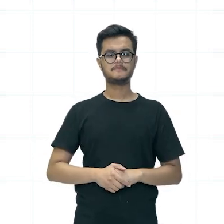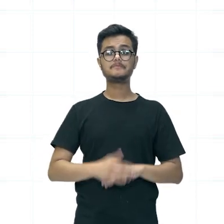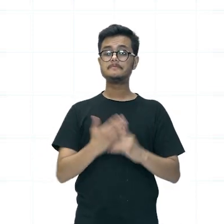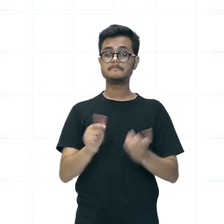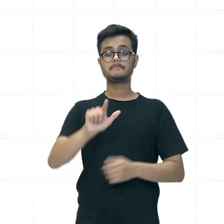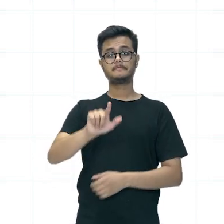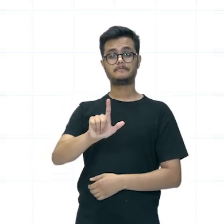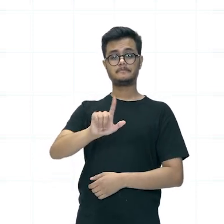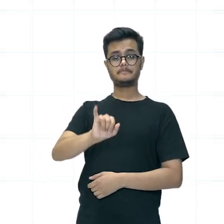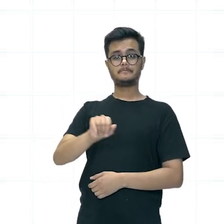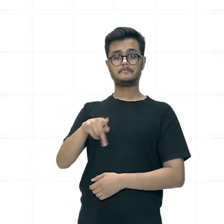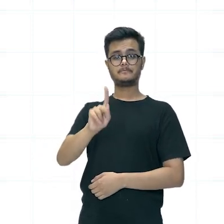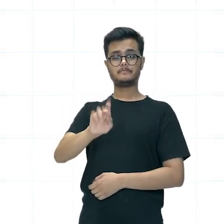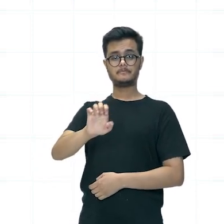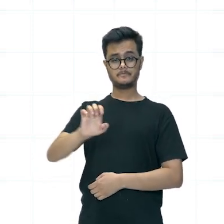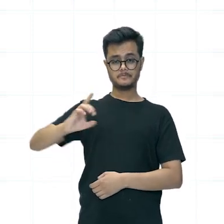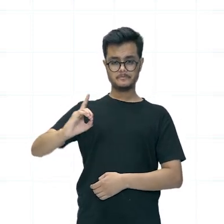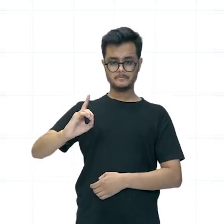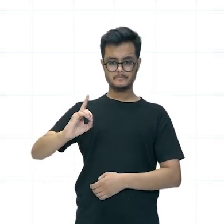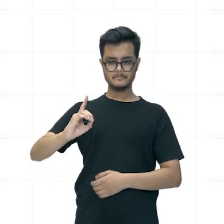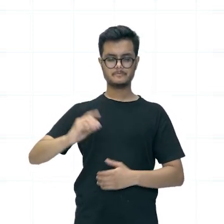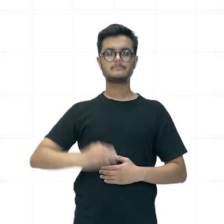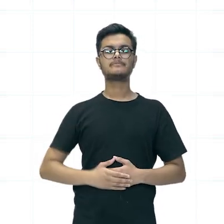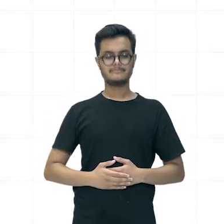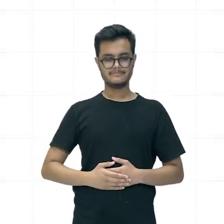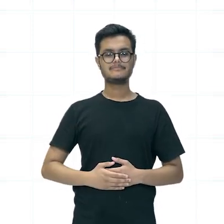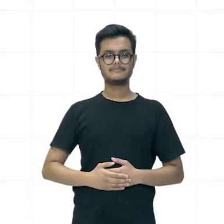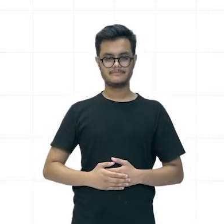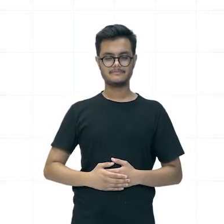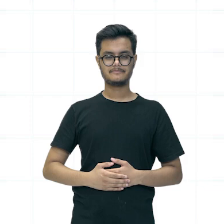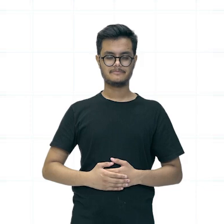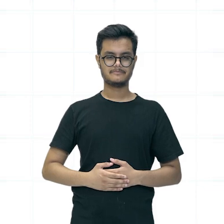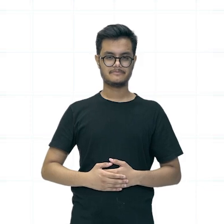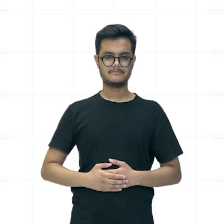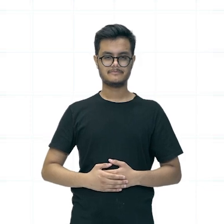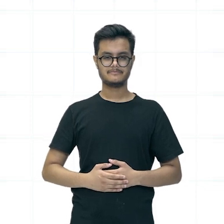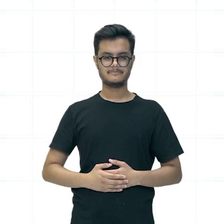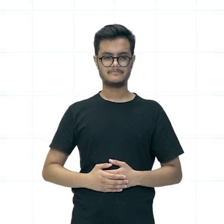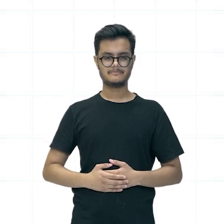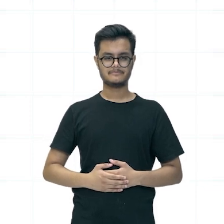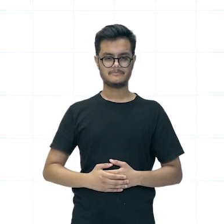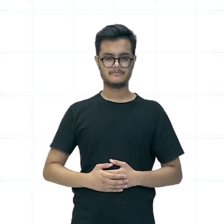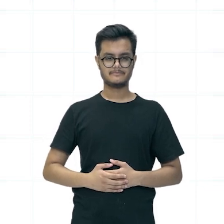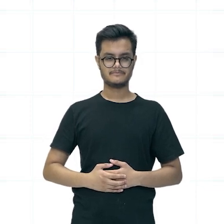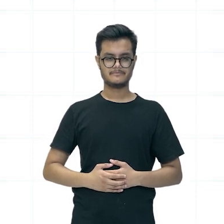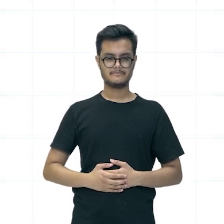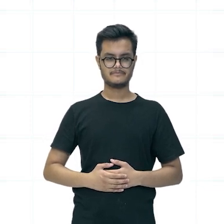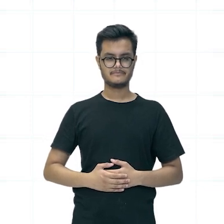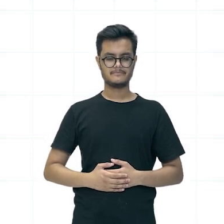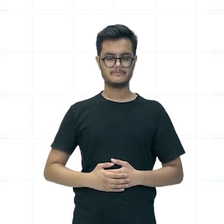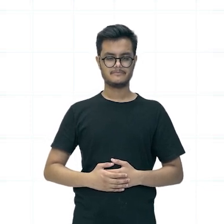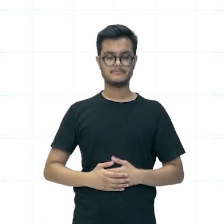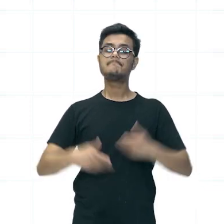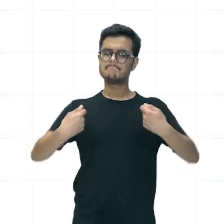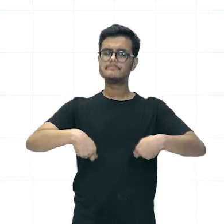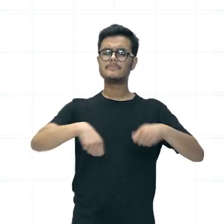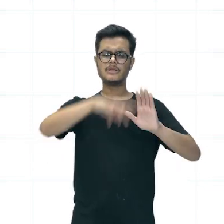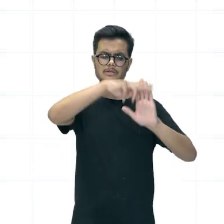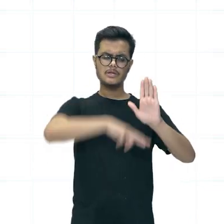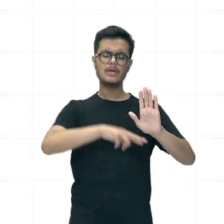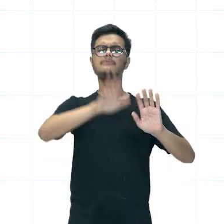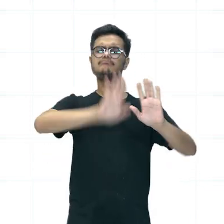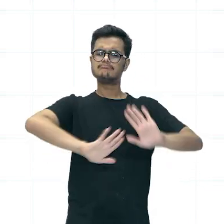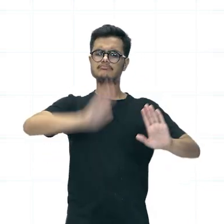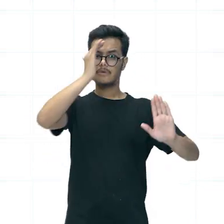liked, liked, tá? Aquele sonzinho diferente que eu falei para vocês, tá? Mas fiquem atentos aqui às regras mesmo,